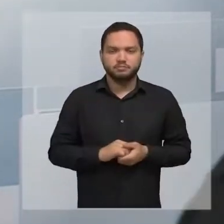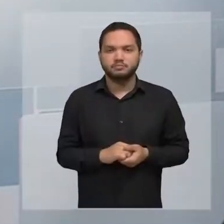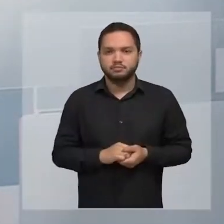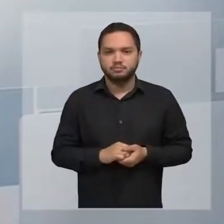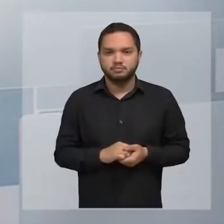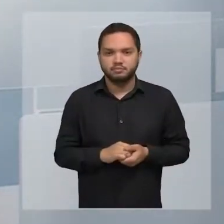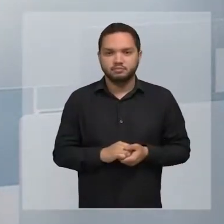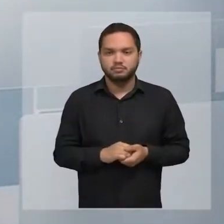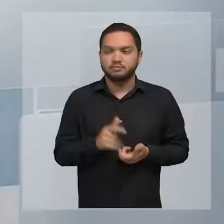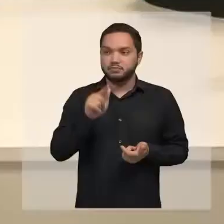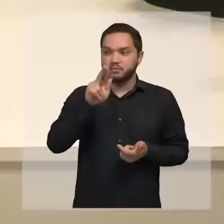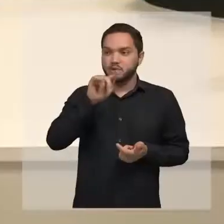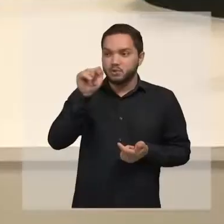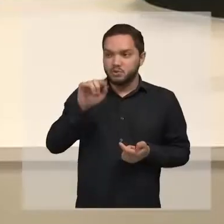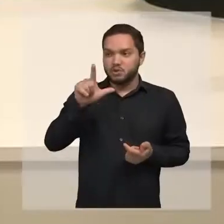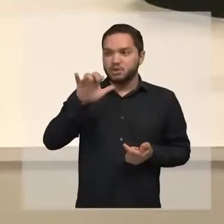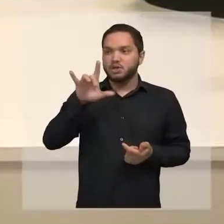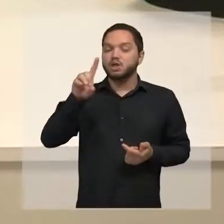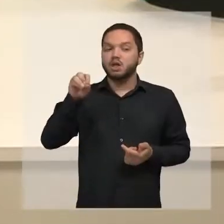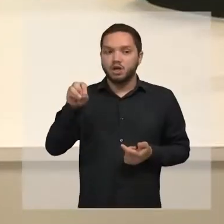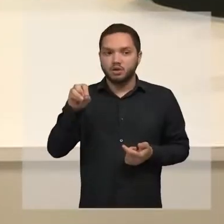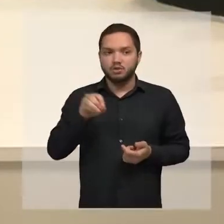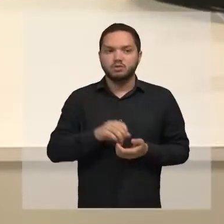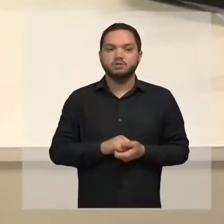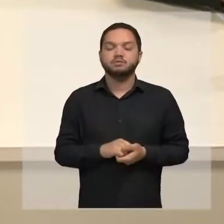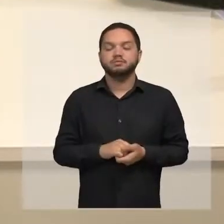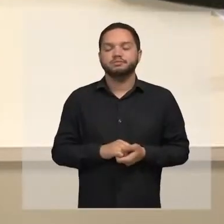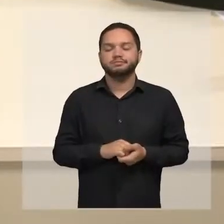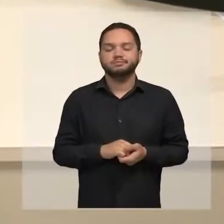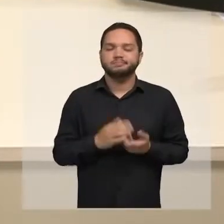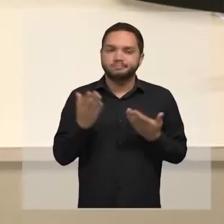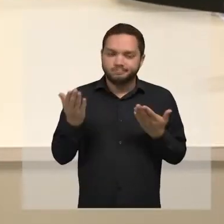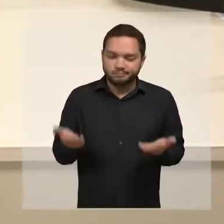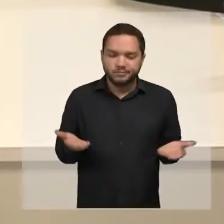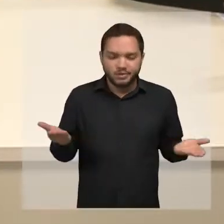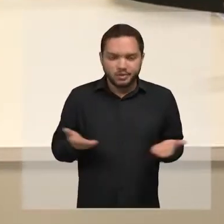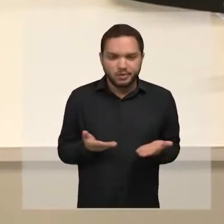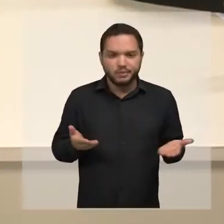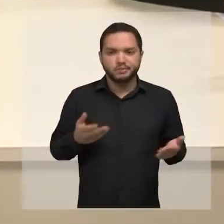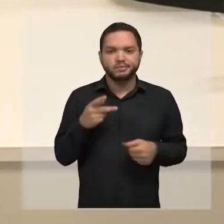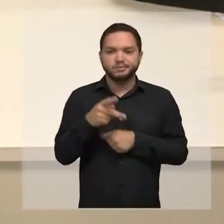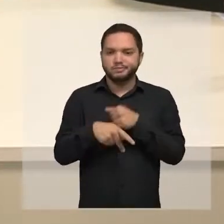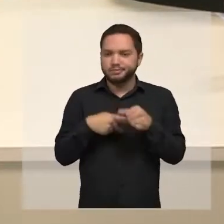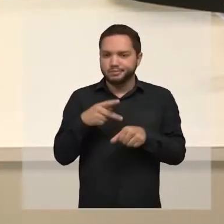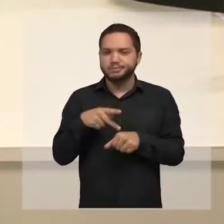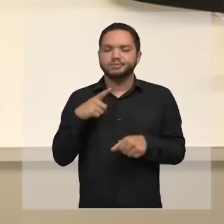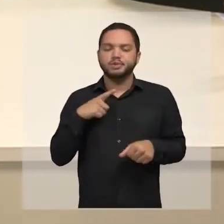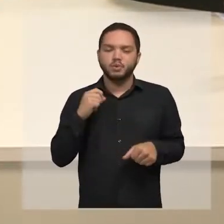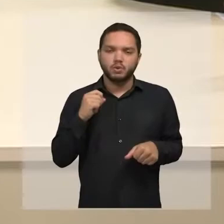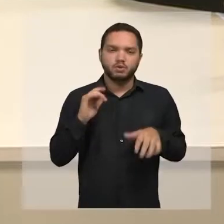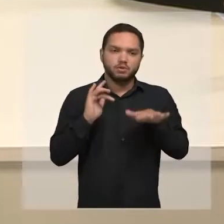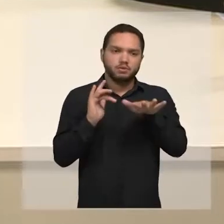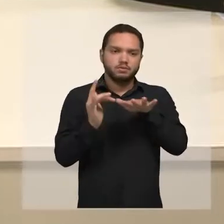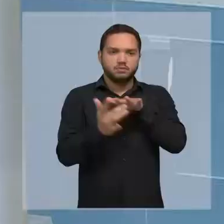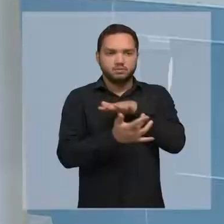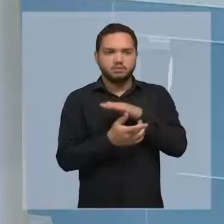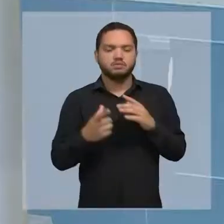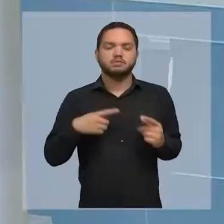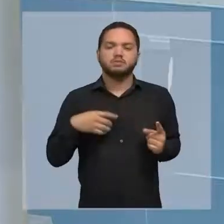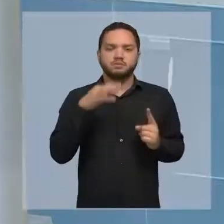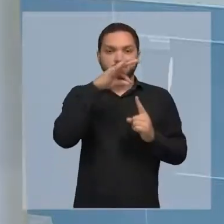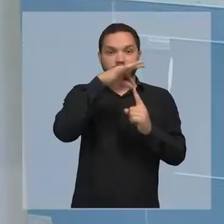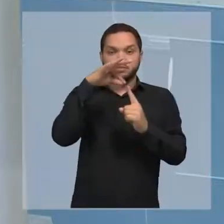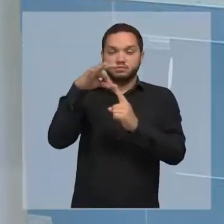propondo. Luiz Cláudio Ferreira Barbosa, o país, por meio das redes sociais,